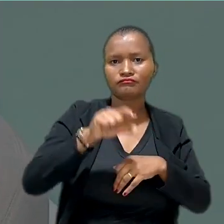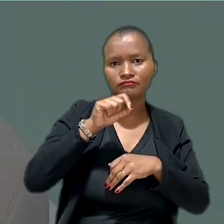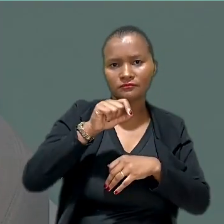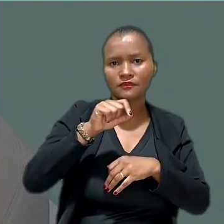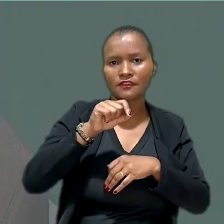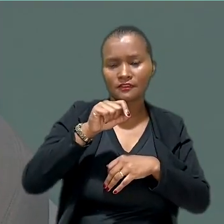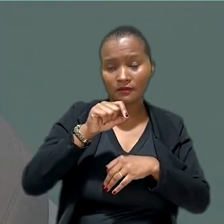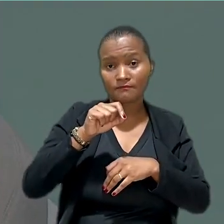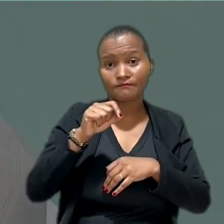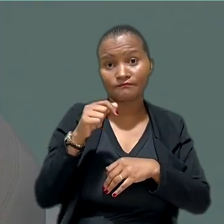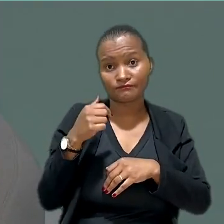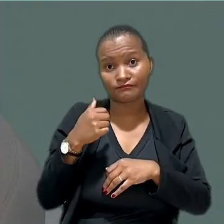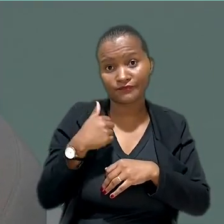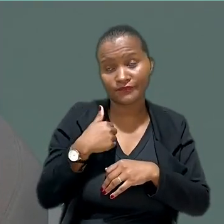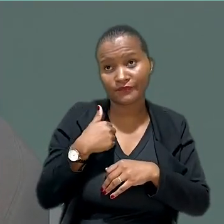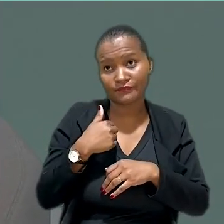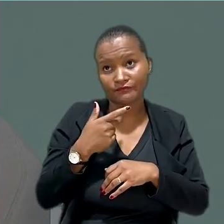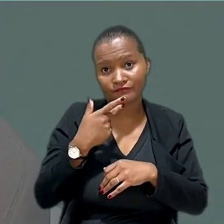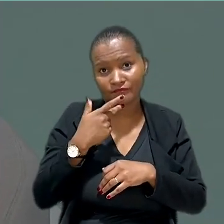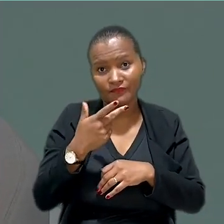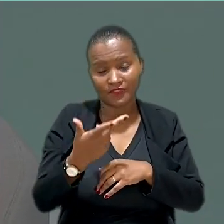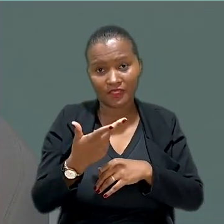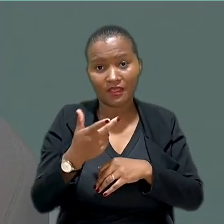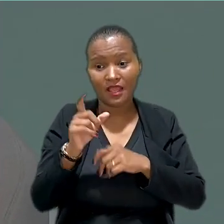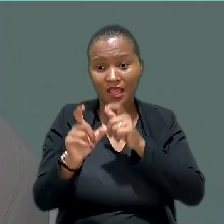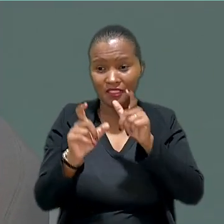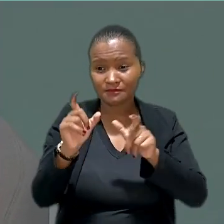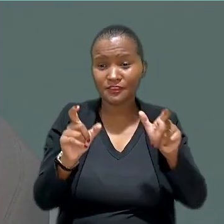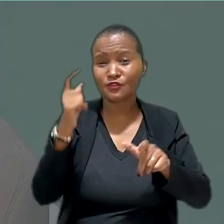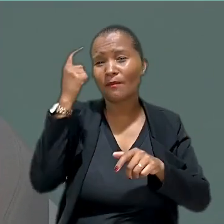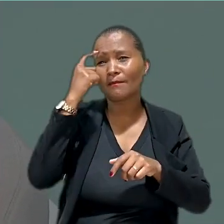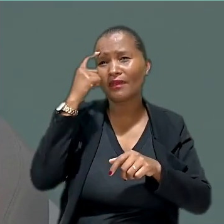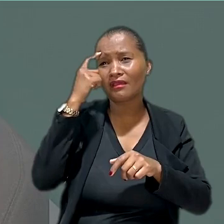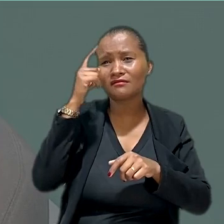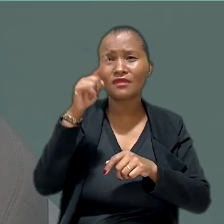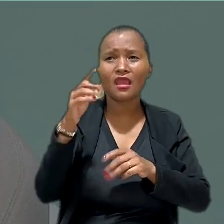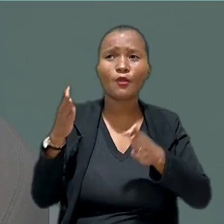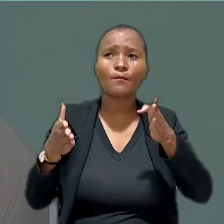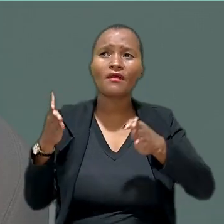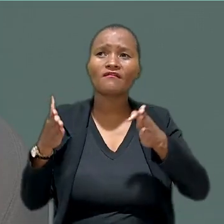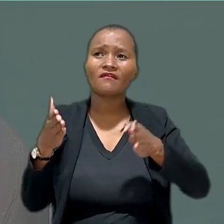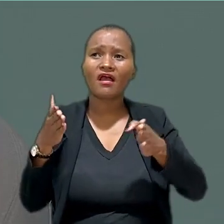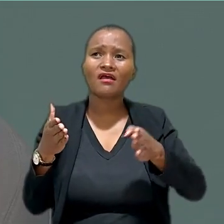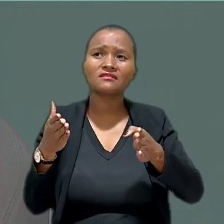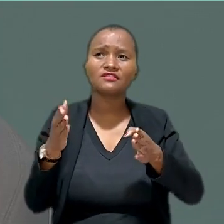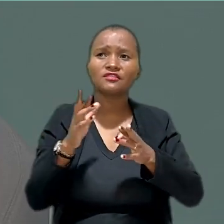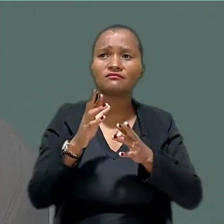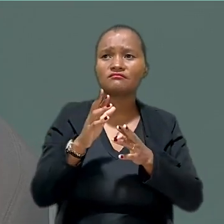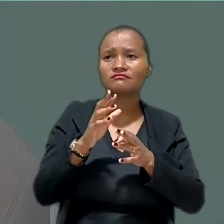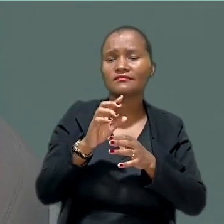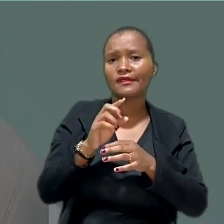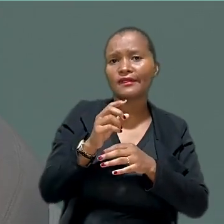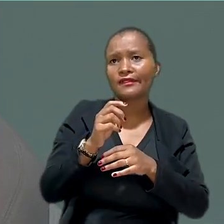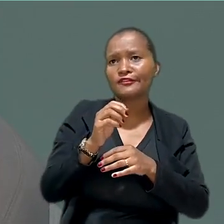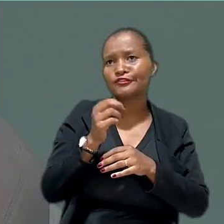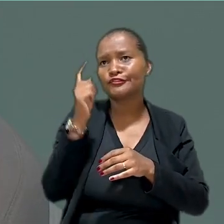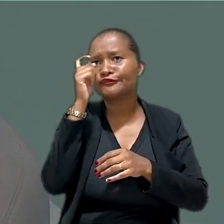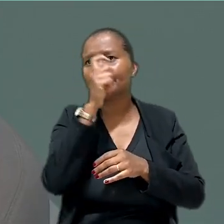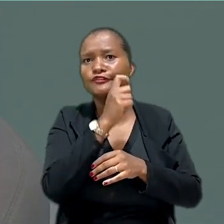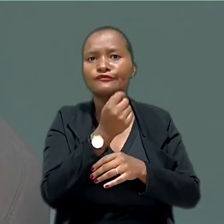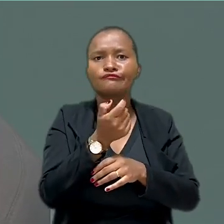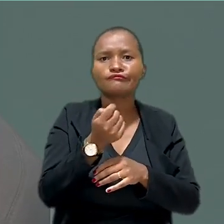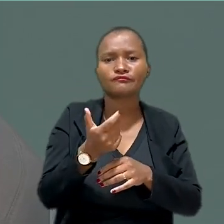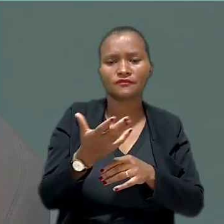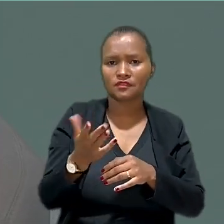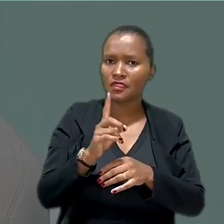definiu. Repito, as pessoas pensam que isso é uma fase, digamos assim, atípica do processo. Na verdade, não é. Todas